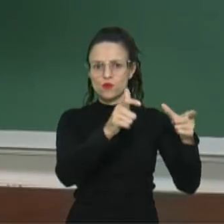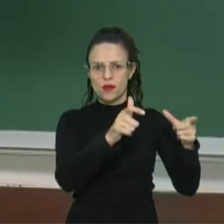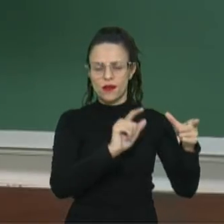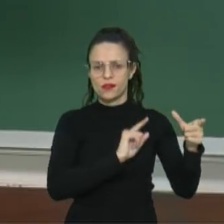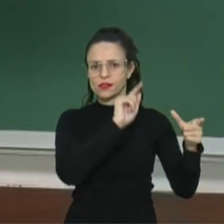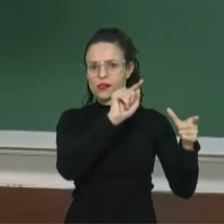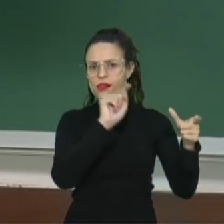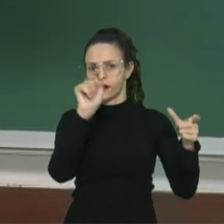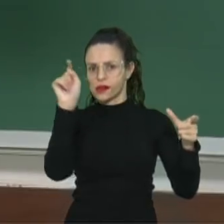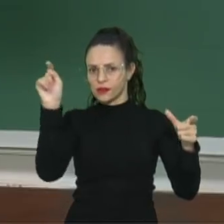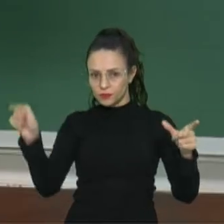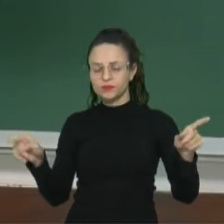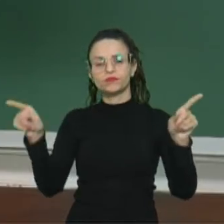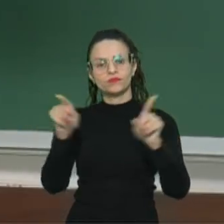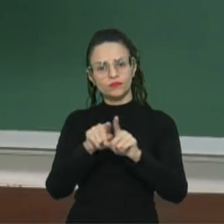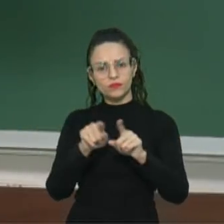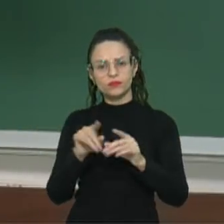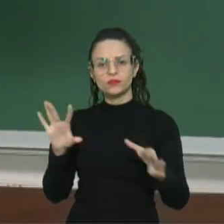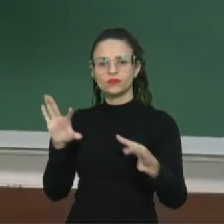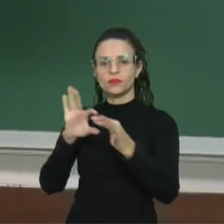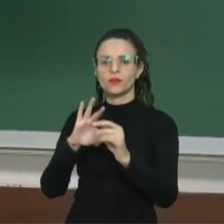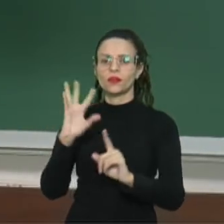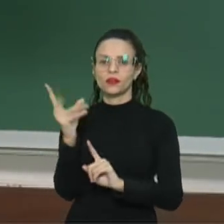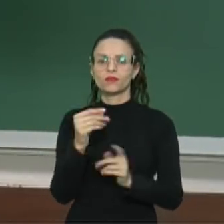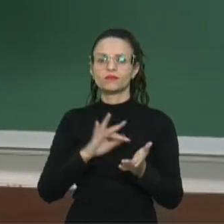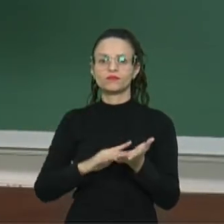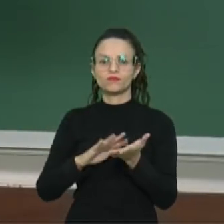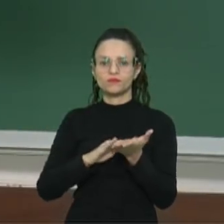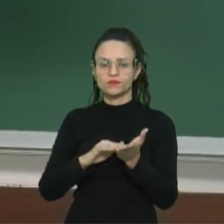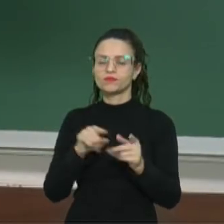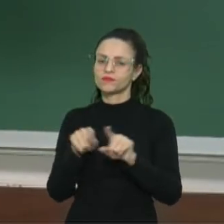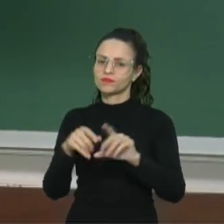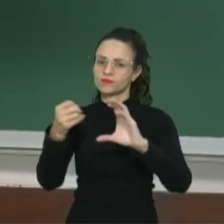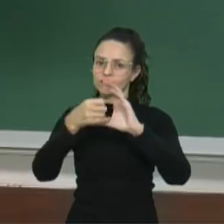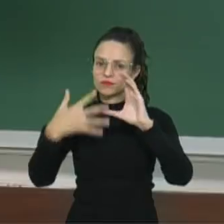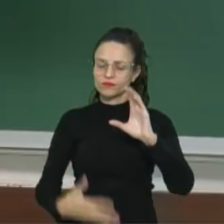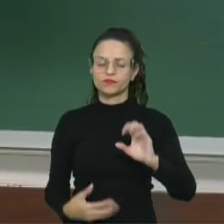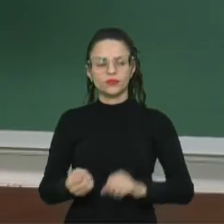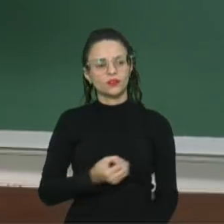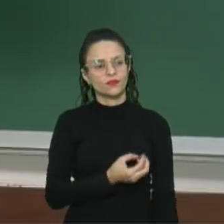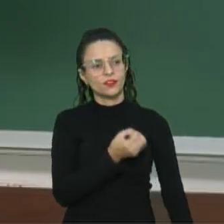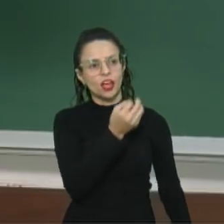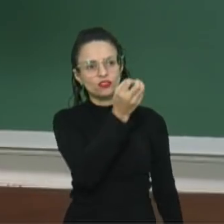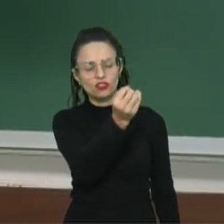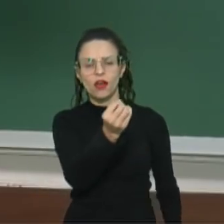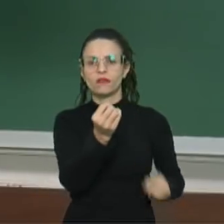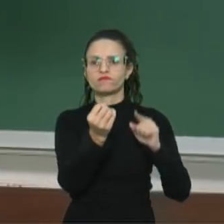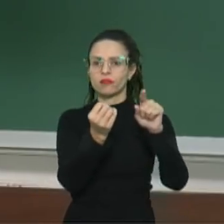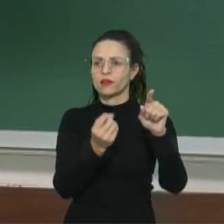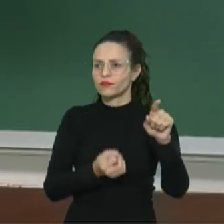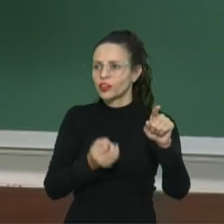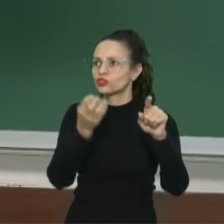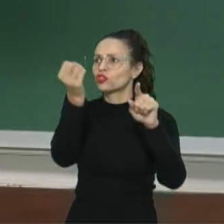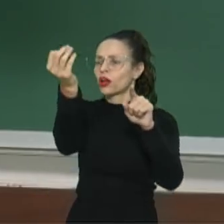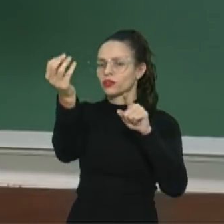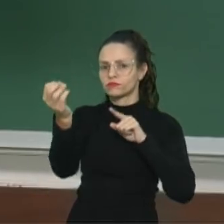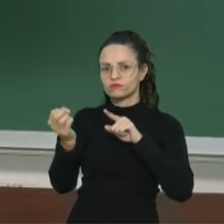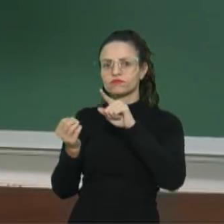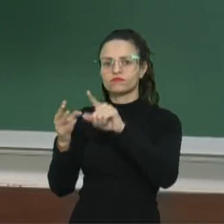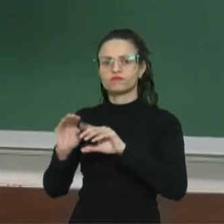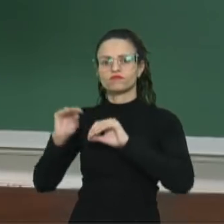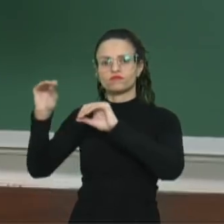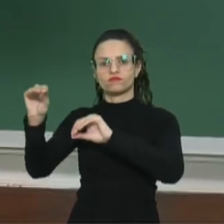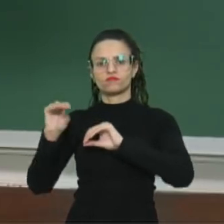está relacionado também à arte cigana, né, que também tem essa característica de viajar para a cidade e para outra, né,